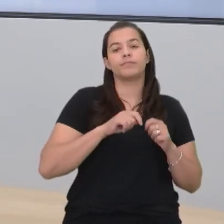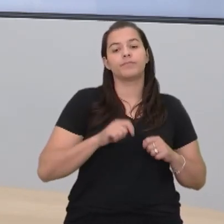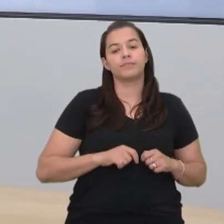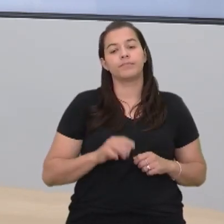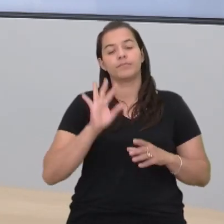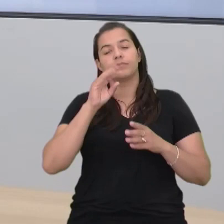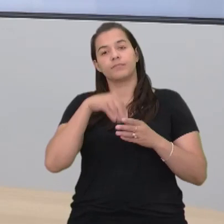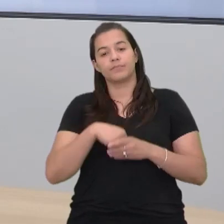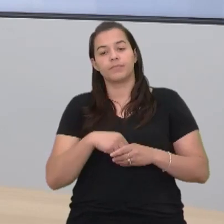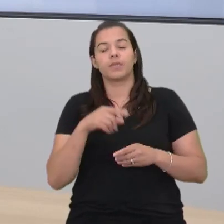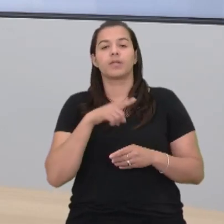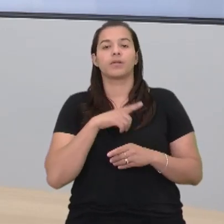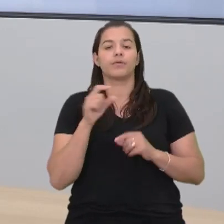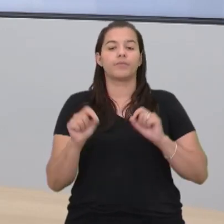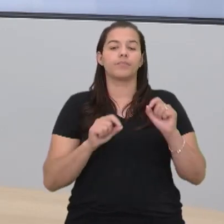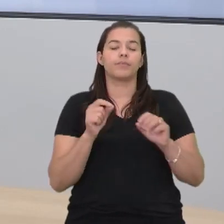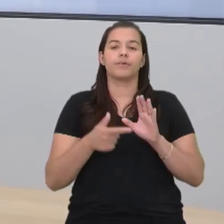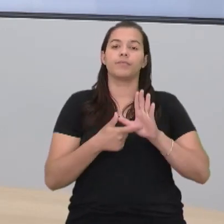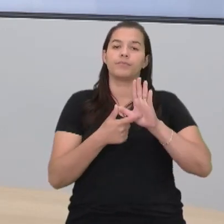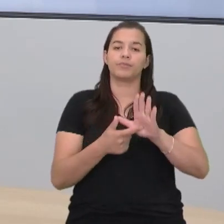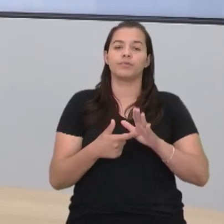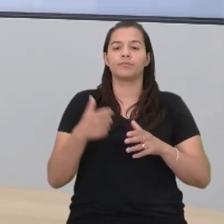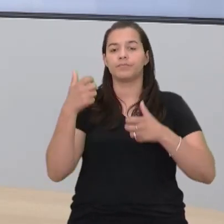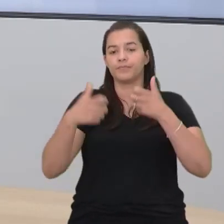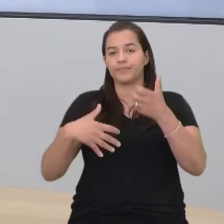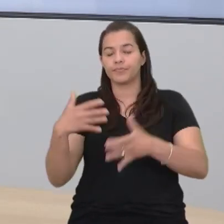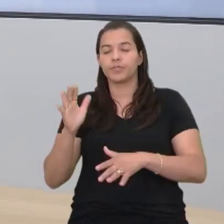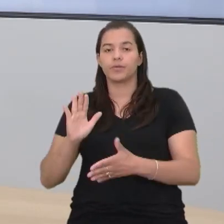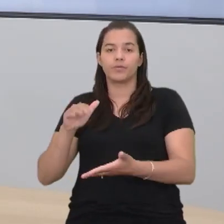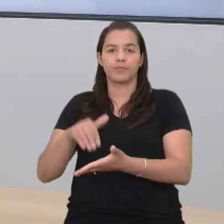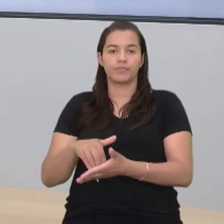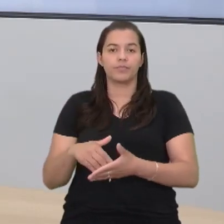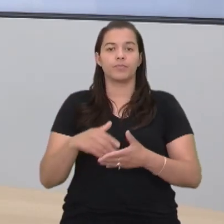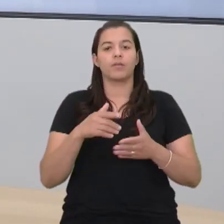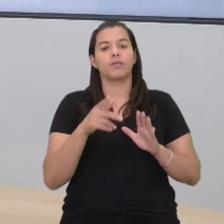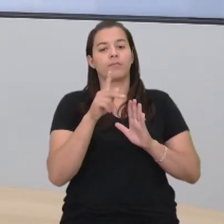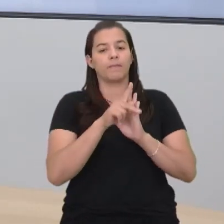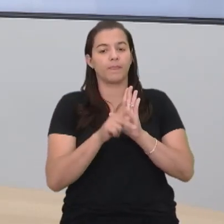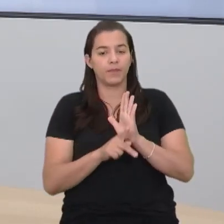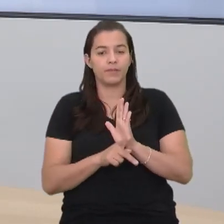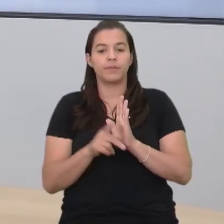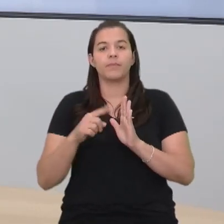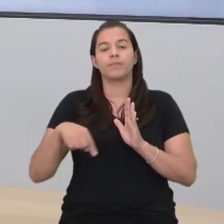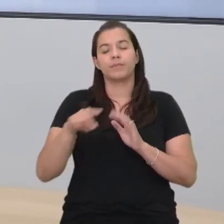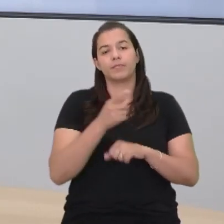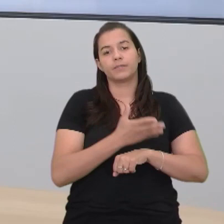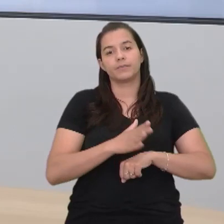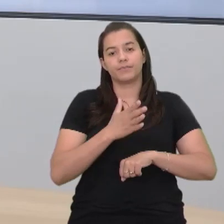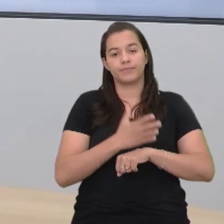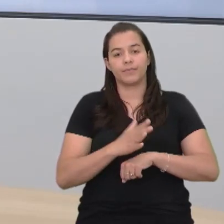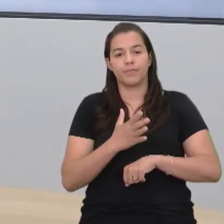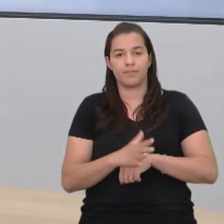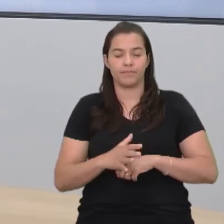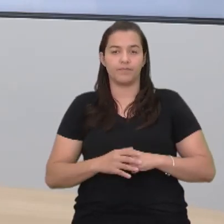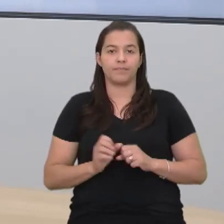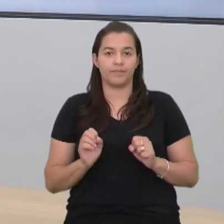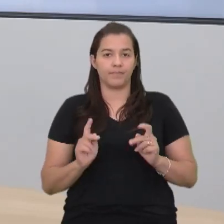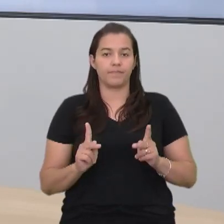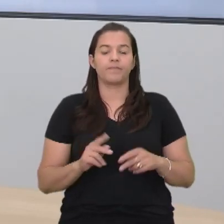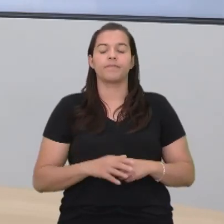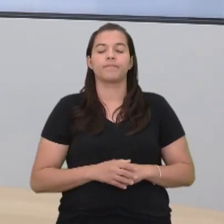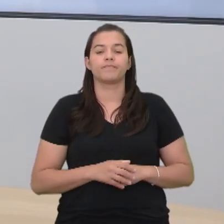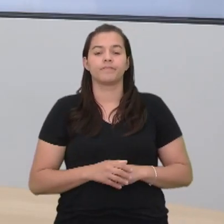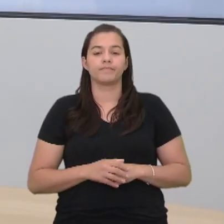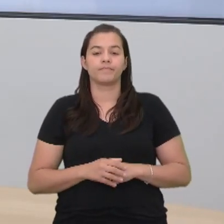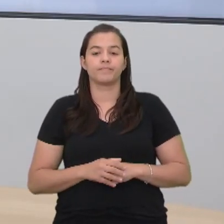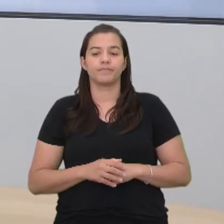dentro dele, vou mostrar os comandos e no final da aula eu vou montar uma programação para a gente ver e treinar um pouquinho, mexer um pouquinho, tá bom? Então,